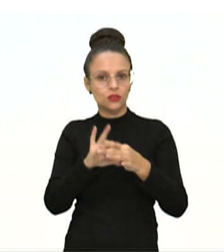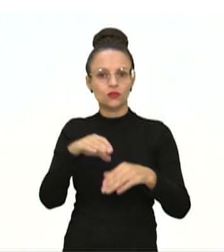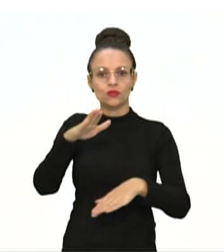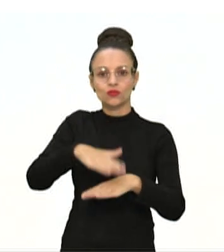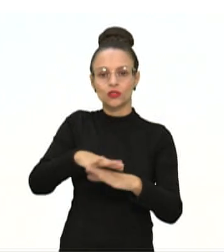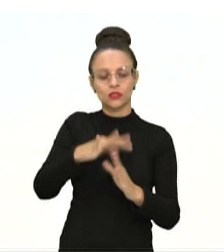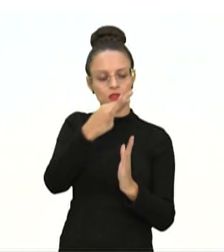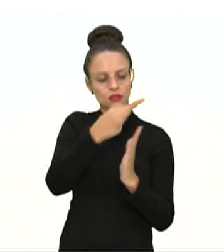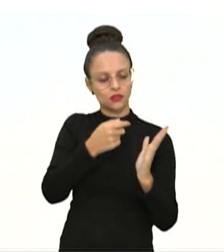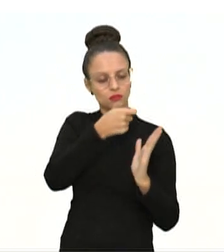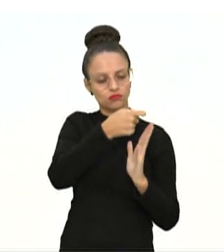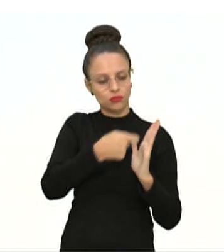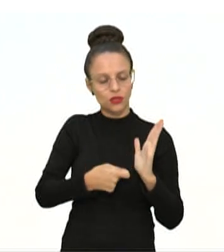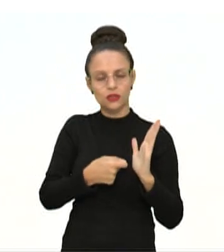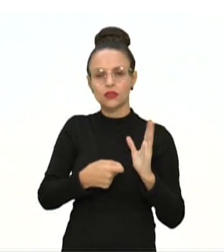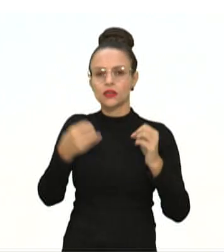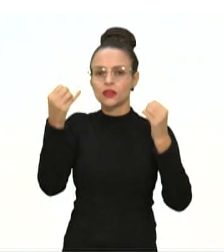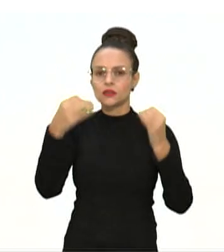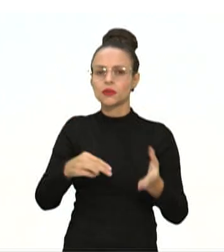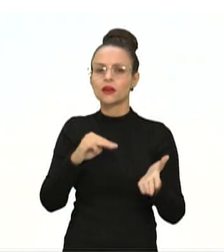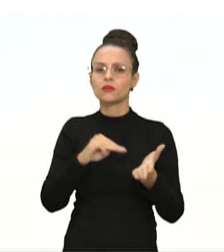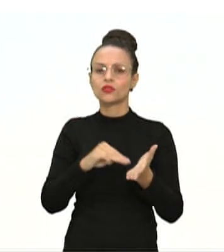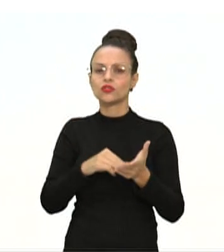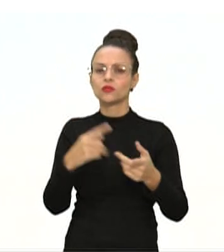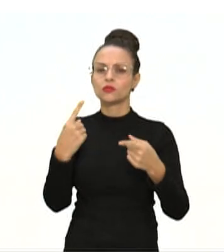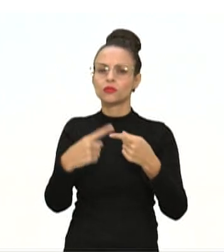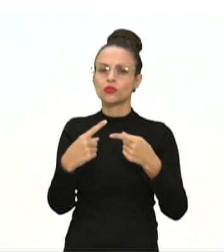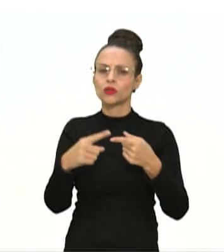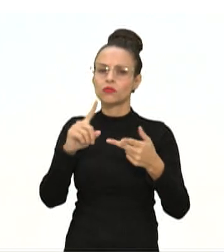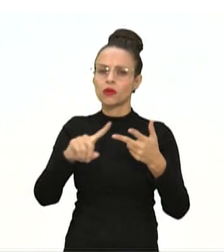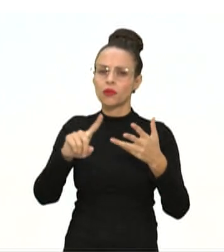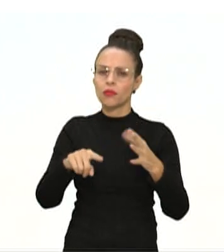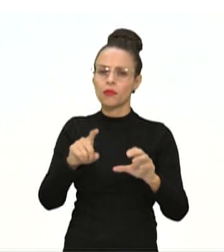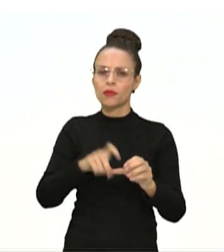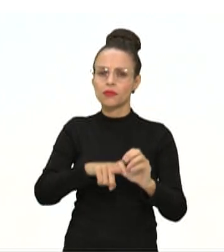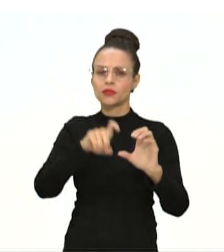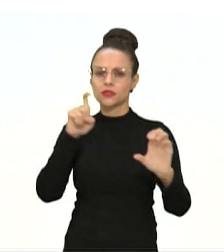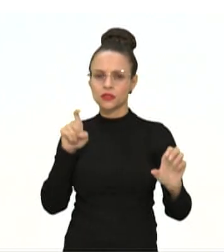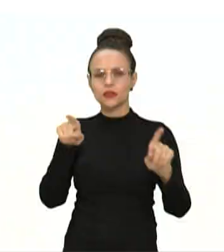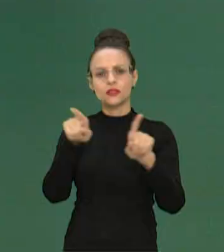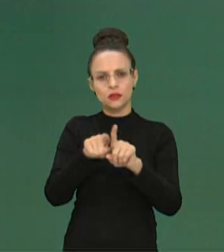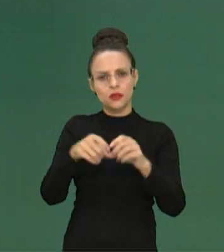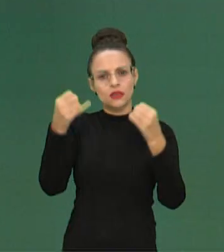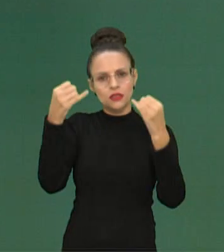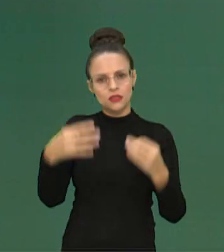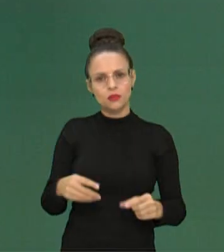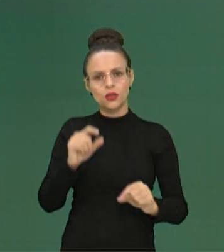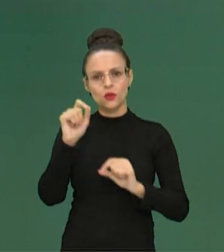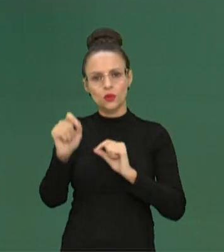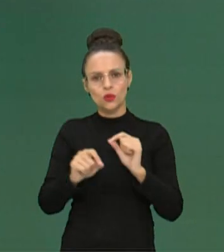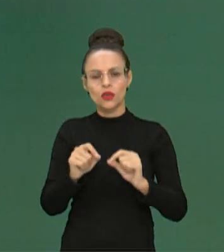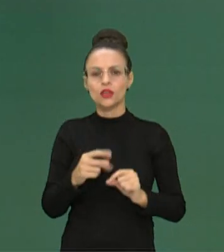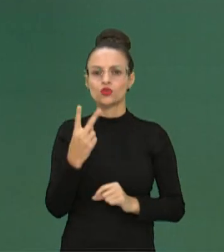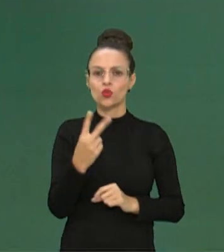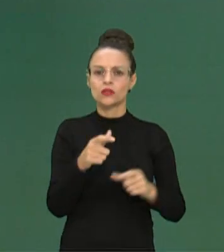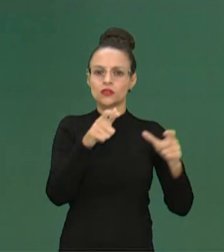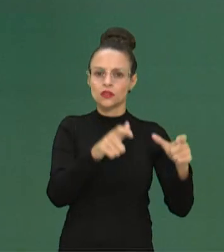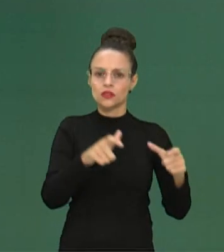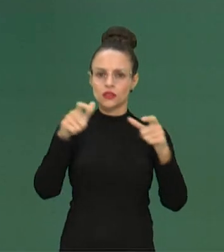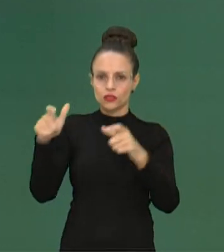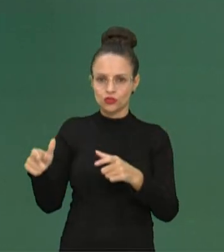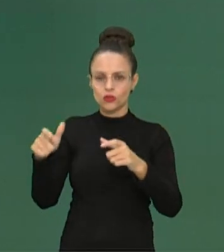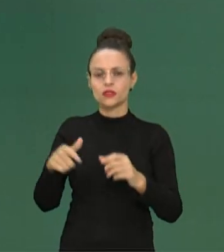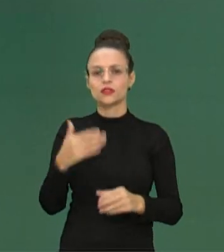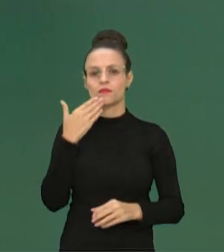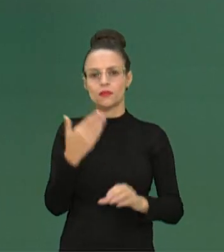elabore um texto que exponha alguns desses motivos do separatismo. Não esqueça de citar pelo menos 2 regiões que